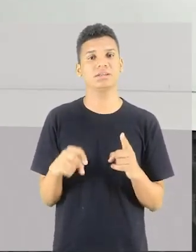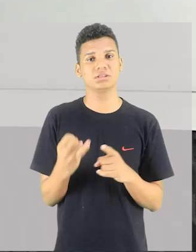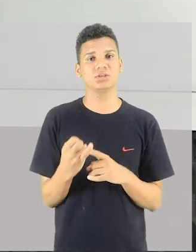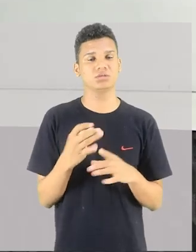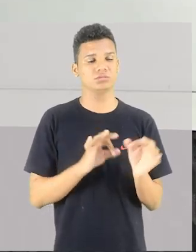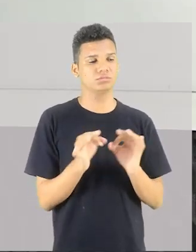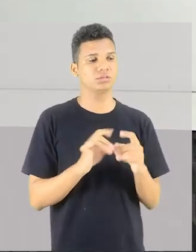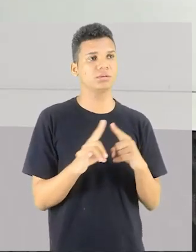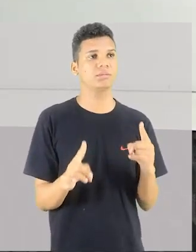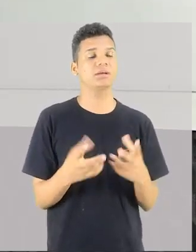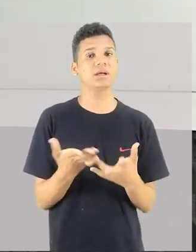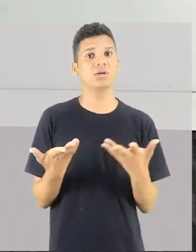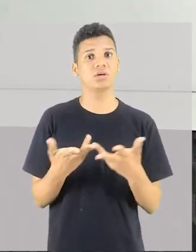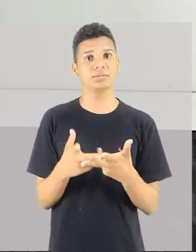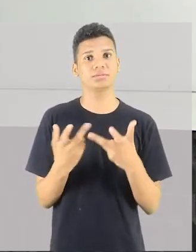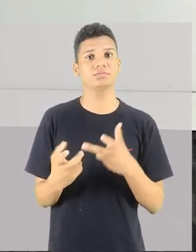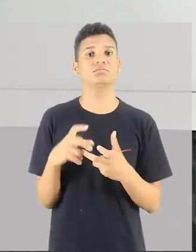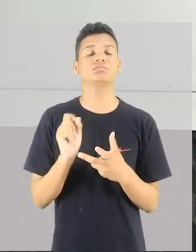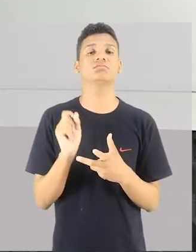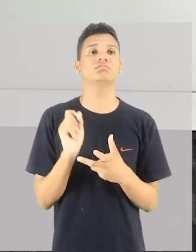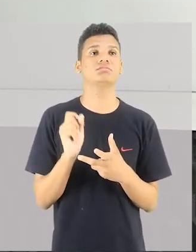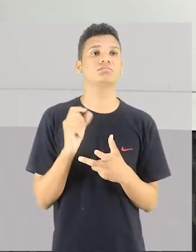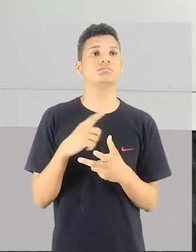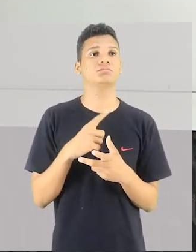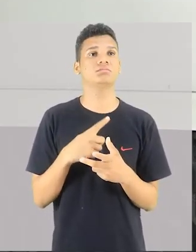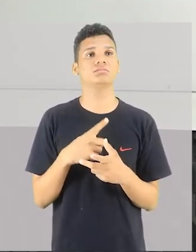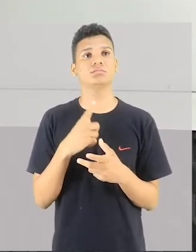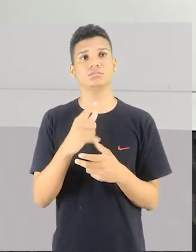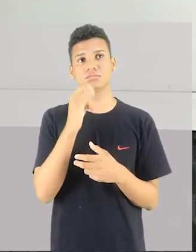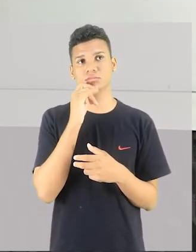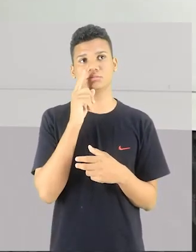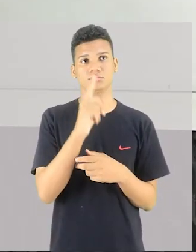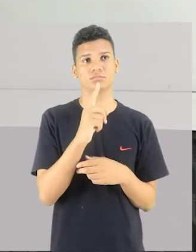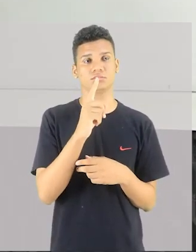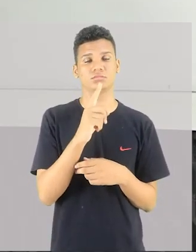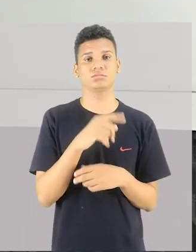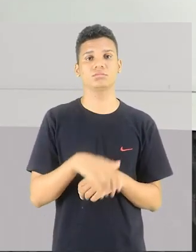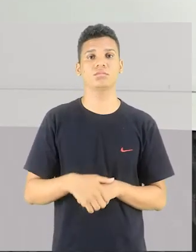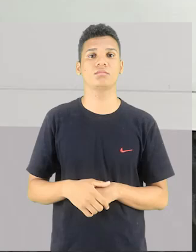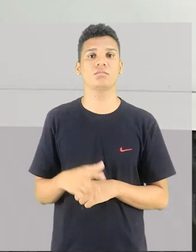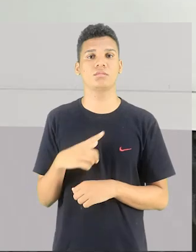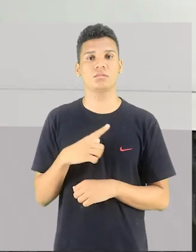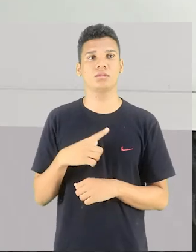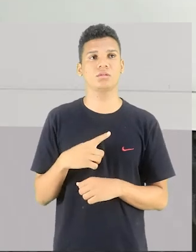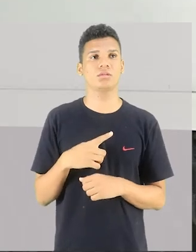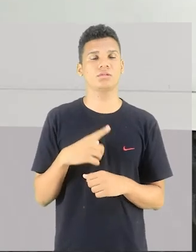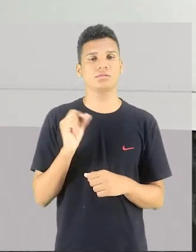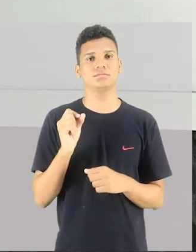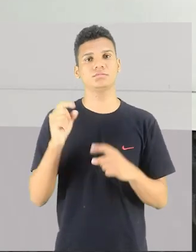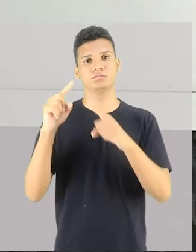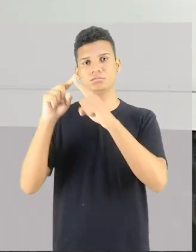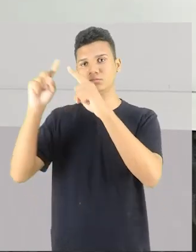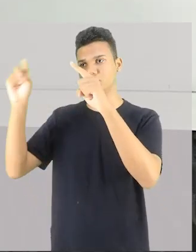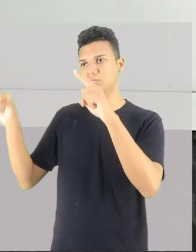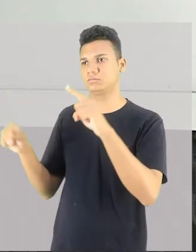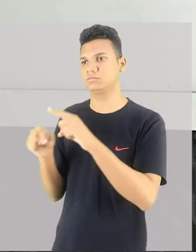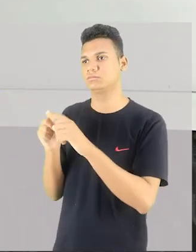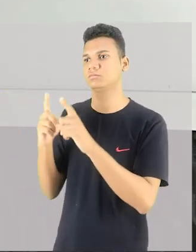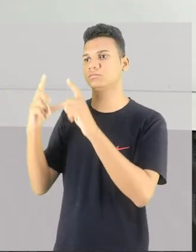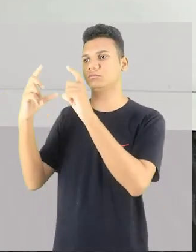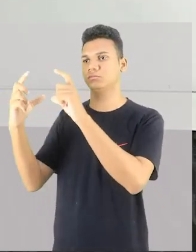calcular mas veja turma essa diagonal aqui ó de um quadrado inscrito na